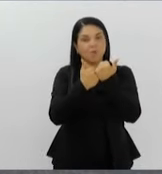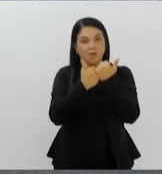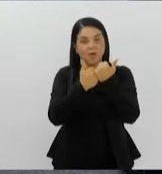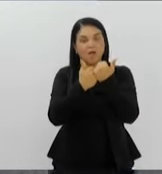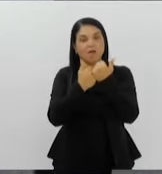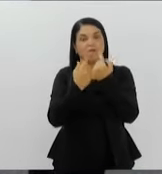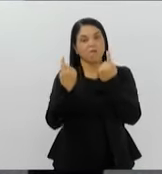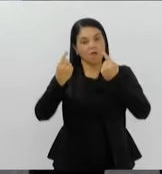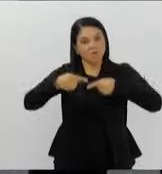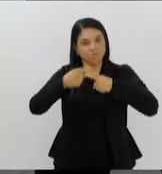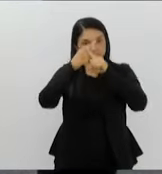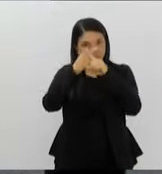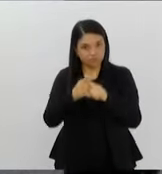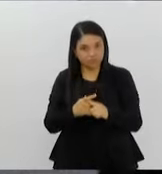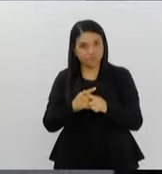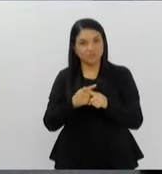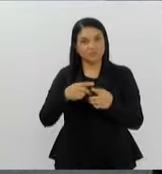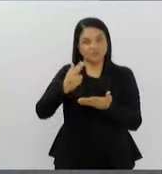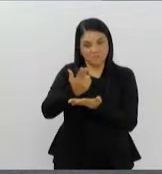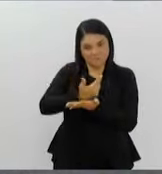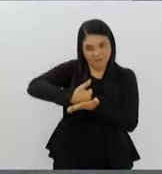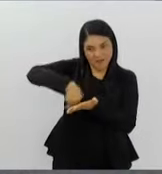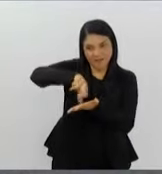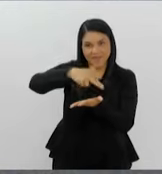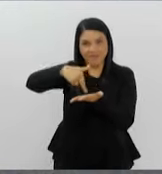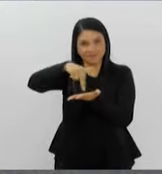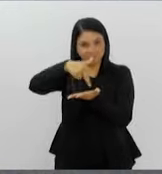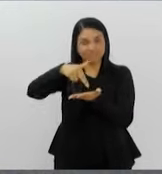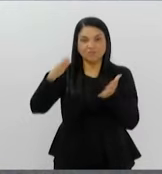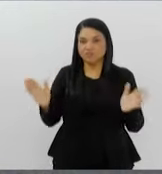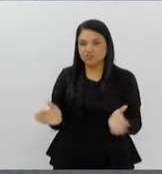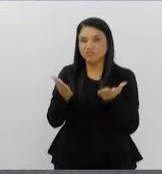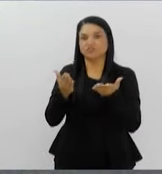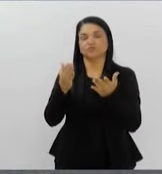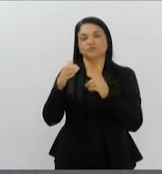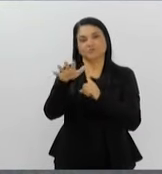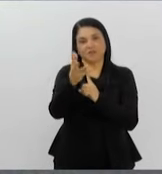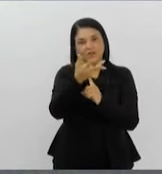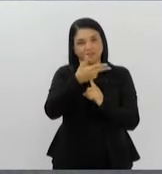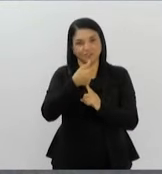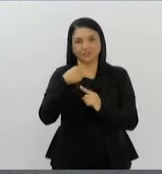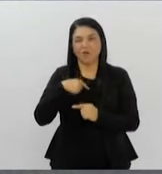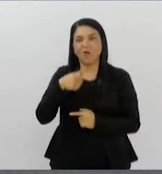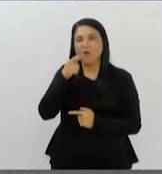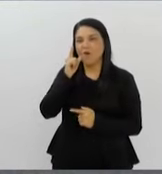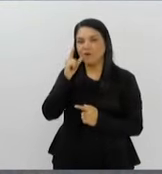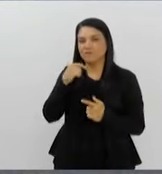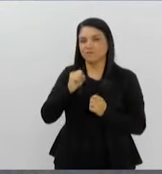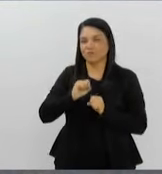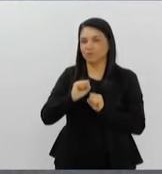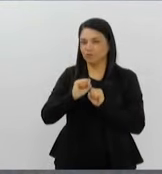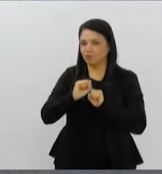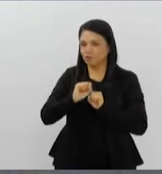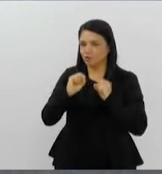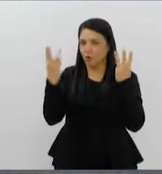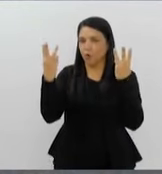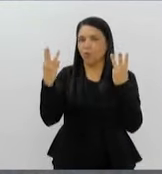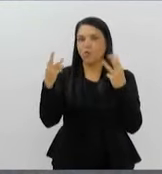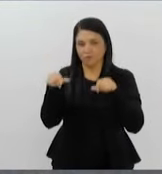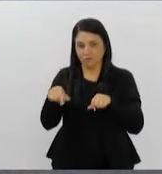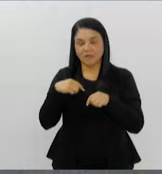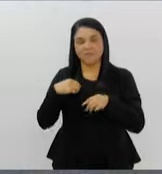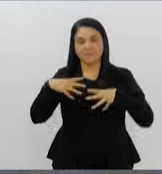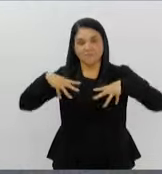de break é um estímulo enorme para os artistas. Ontem, eles deram um show na porta do Palácio e juntamos